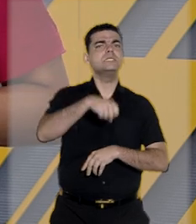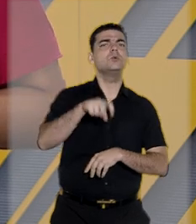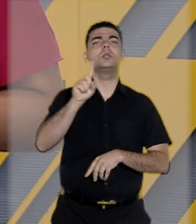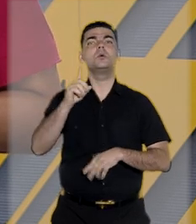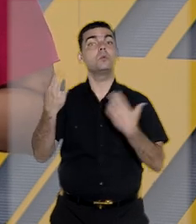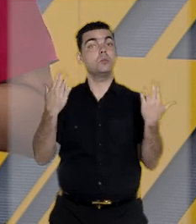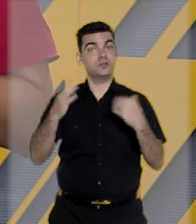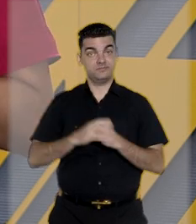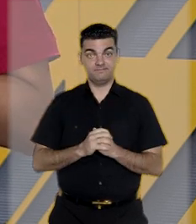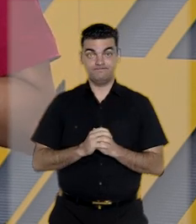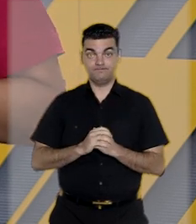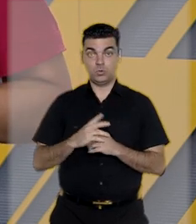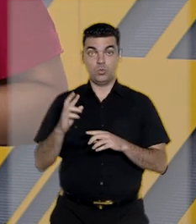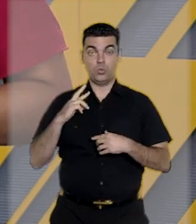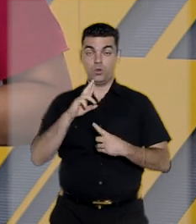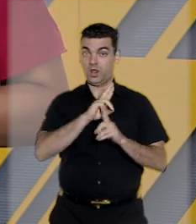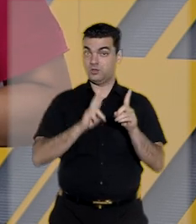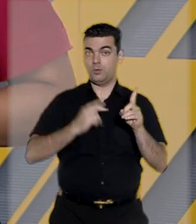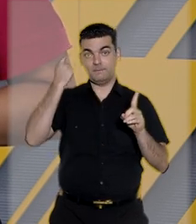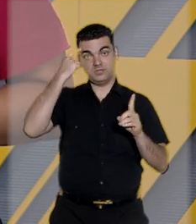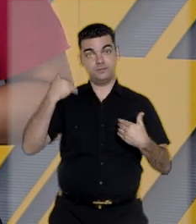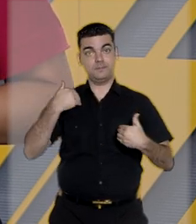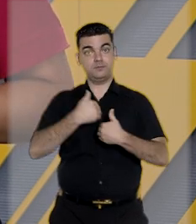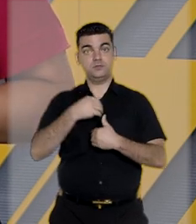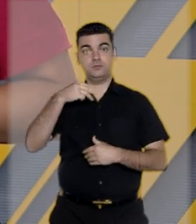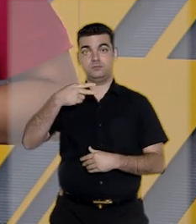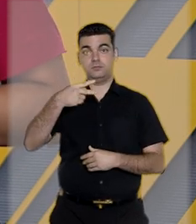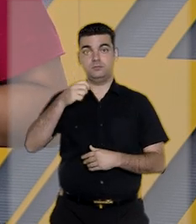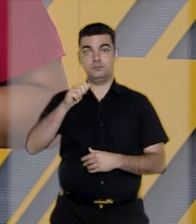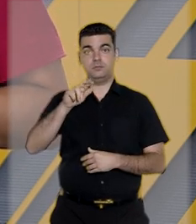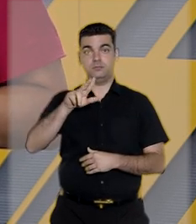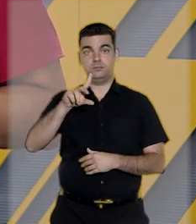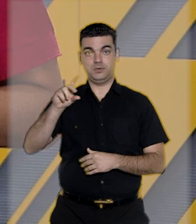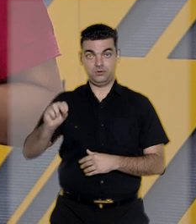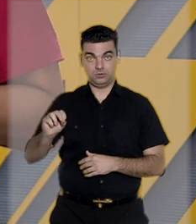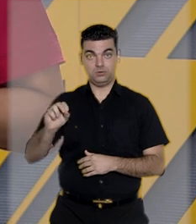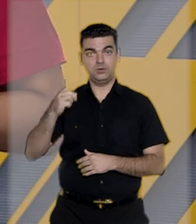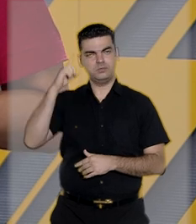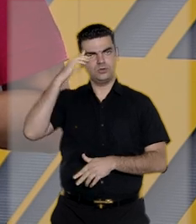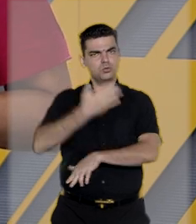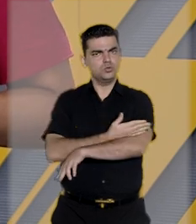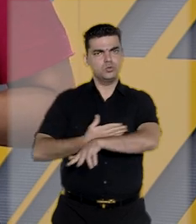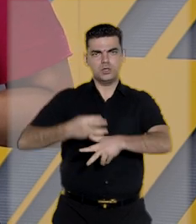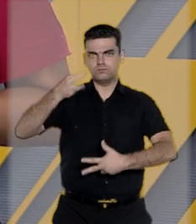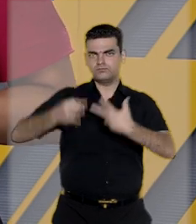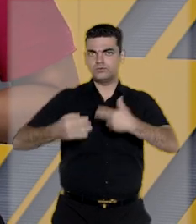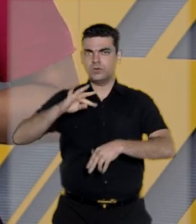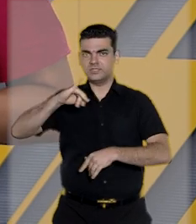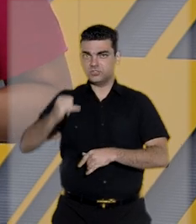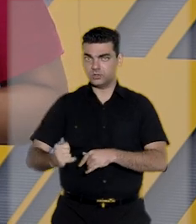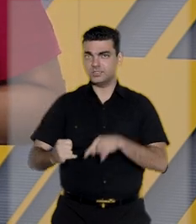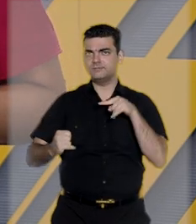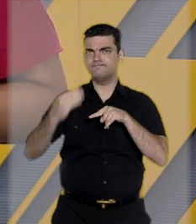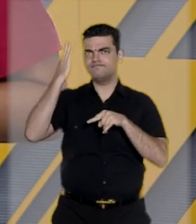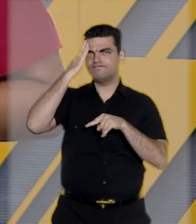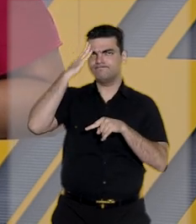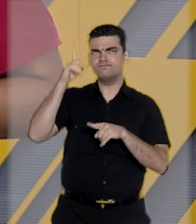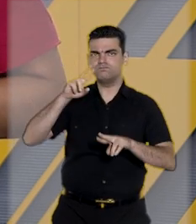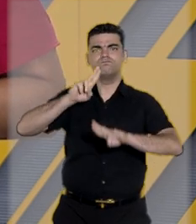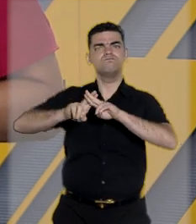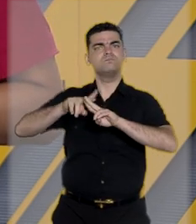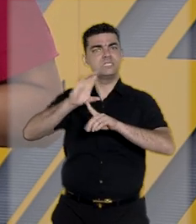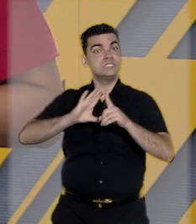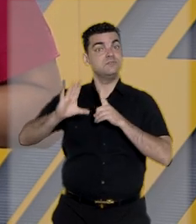pelo acidente. Para o relator, ministro Paulo de Tarso Sanseverino, a jurisprudência do STJ entende que a